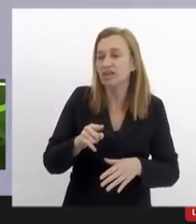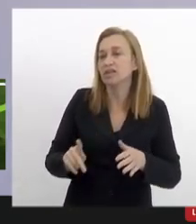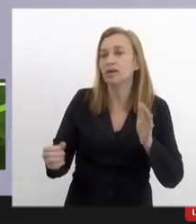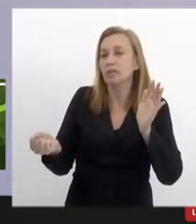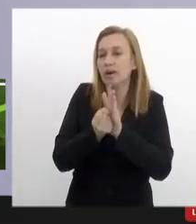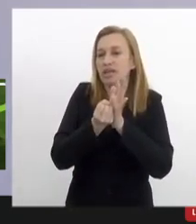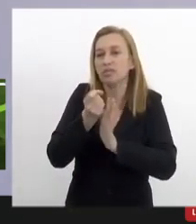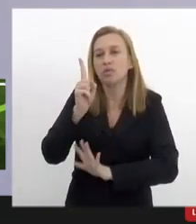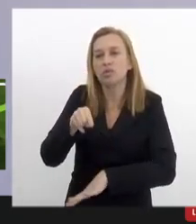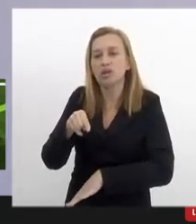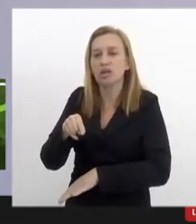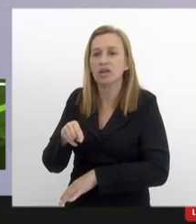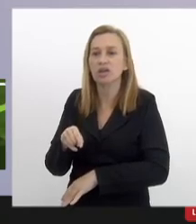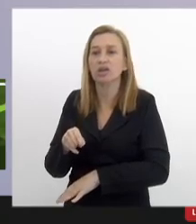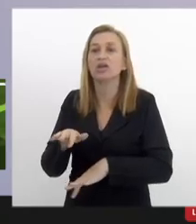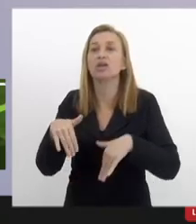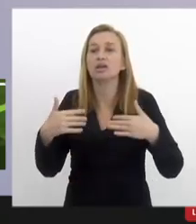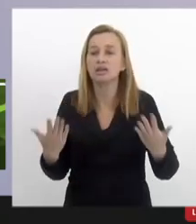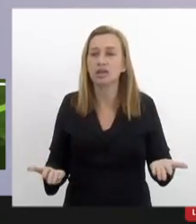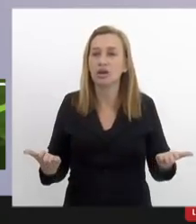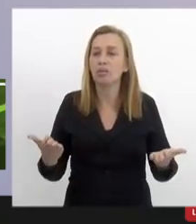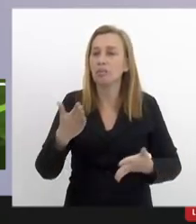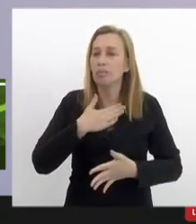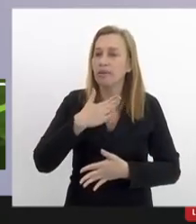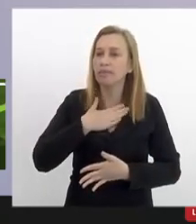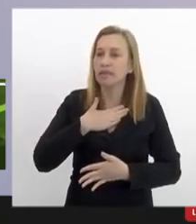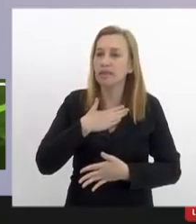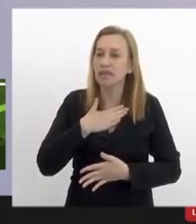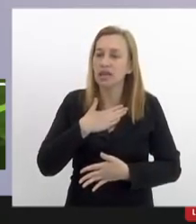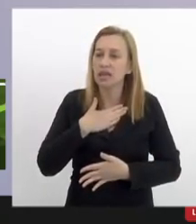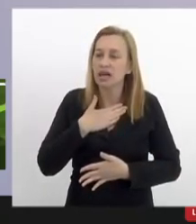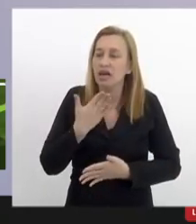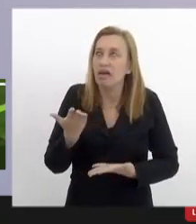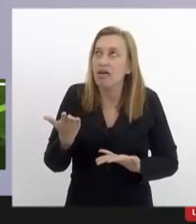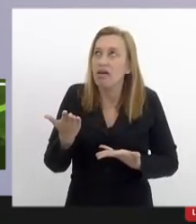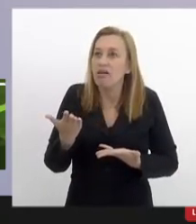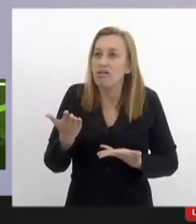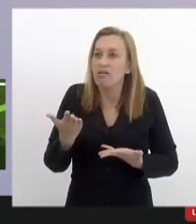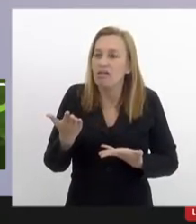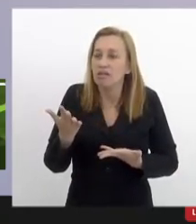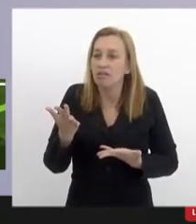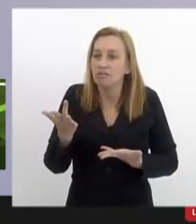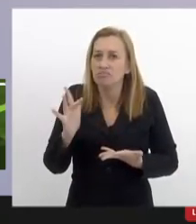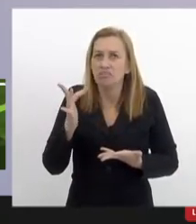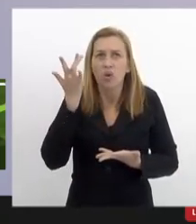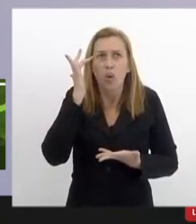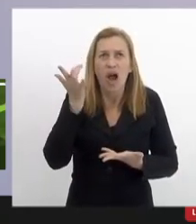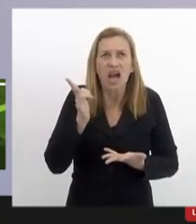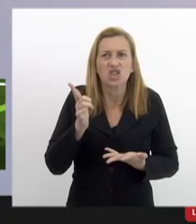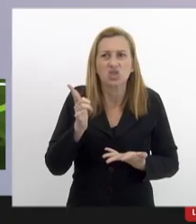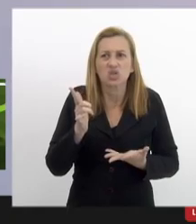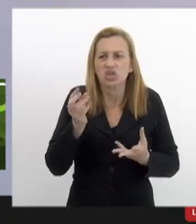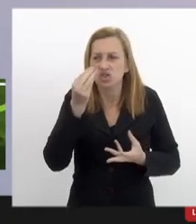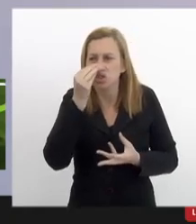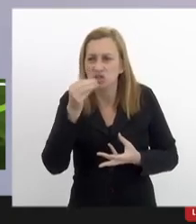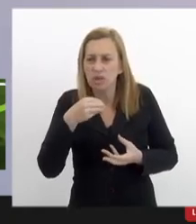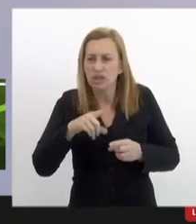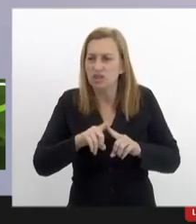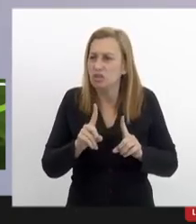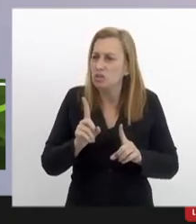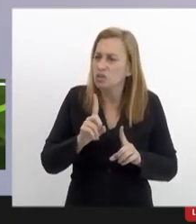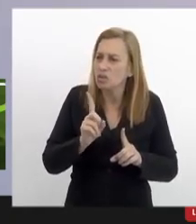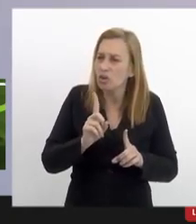patrimônios, né? É, então, isso para mim que fica muito... Nem acho que as elites desprezem a gente, na